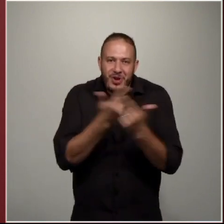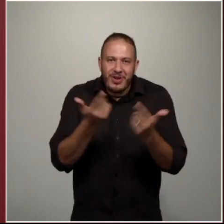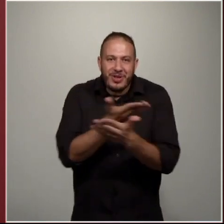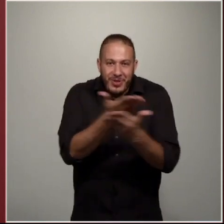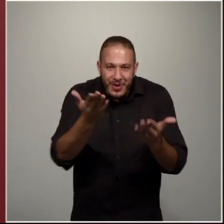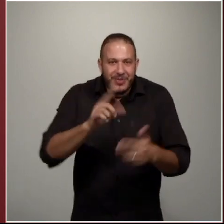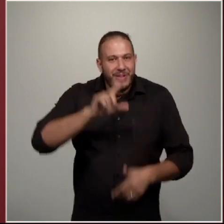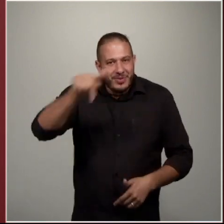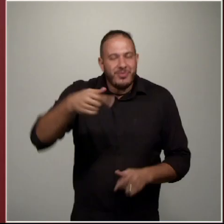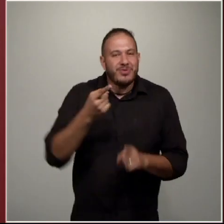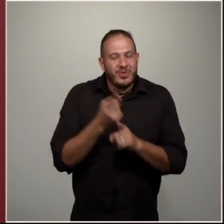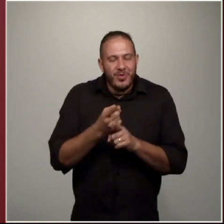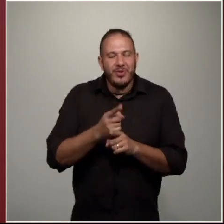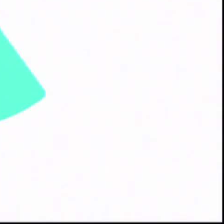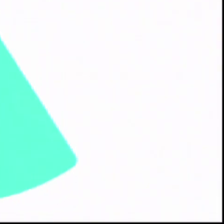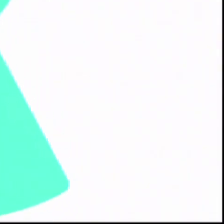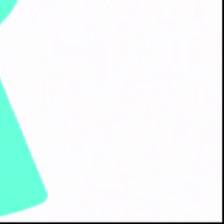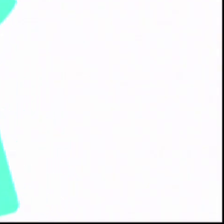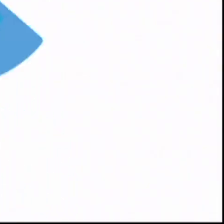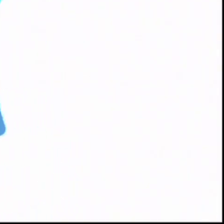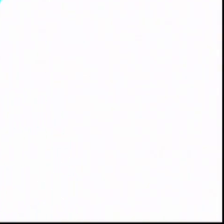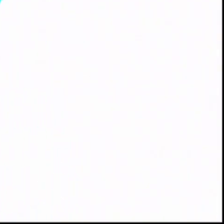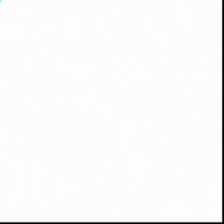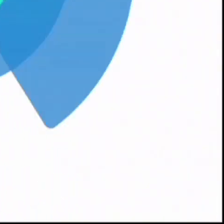até uma próxima disciplina